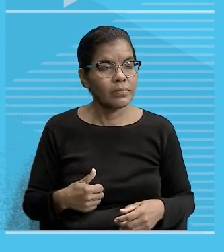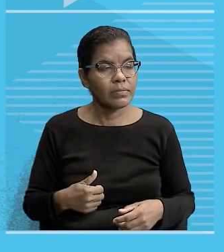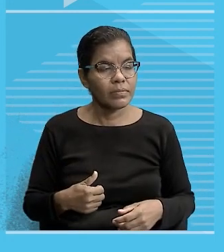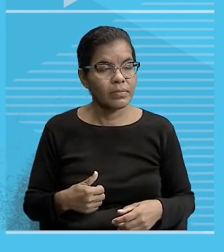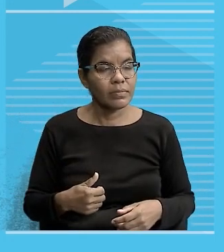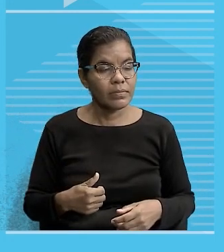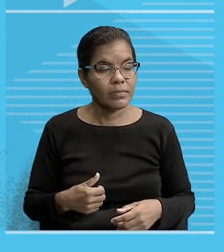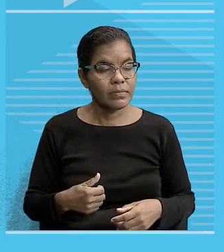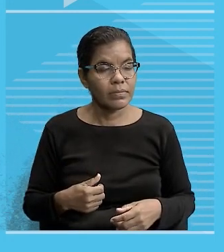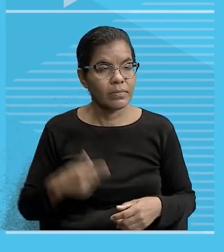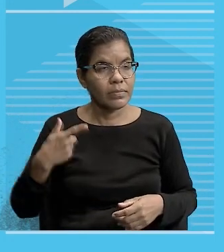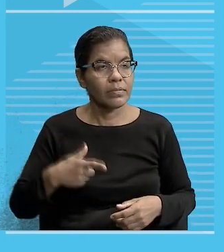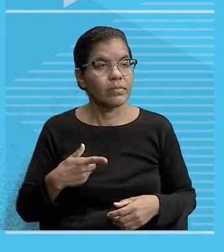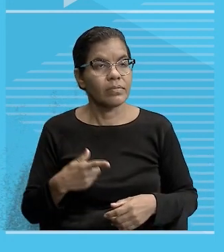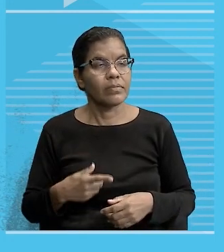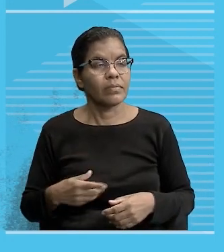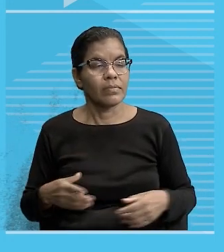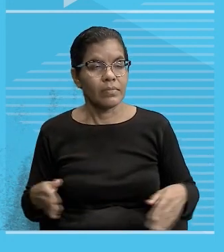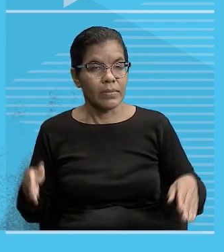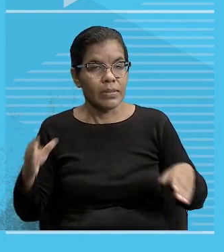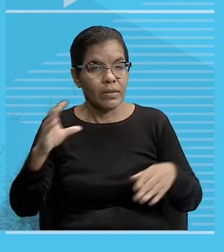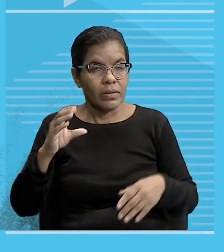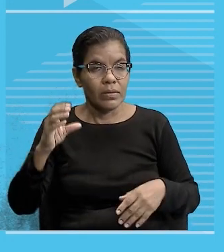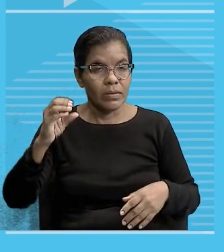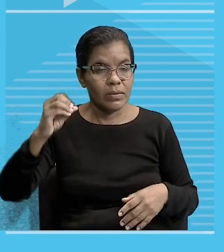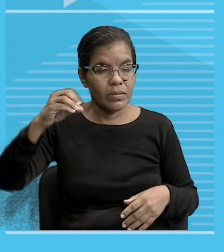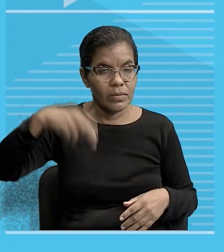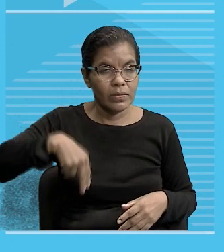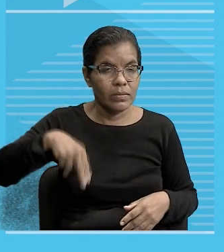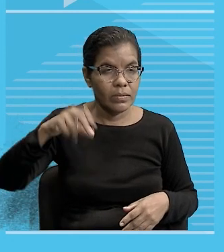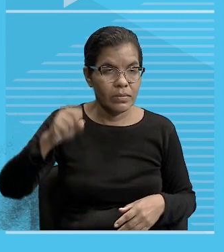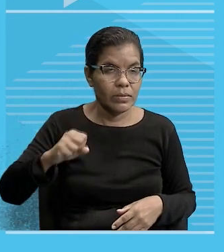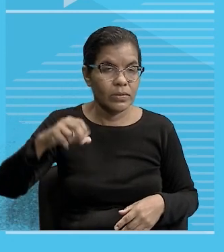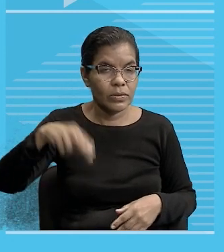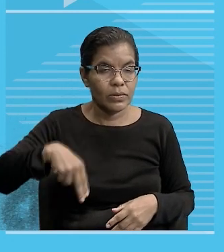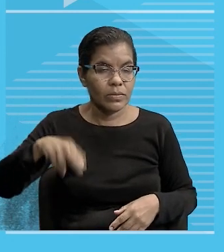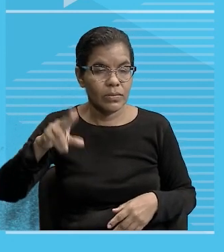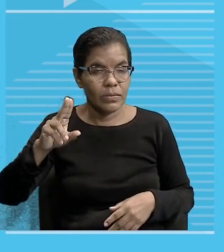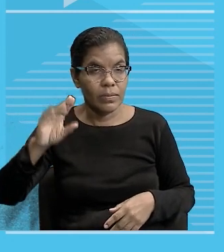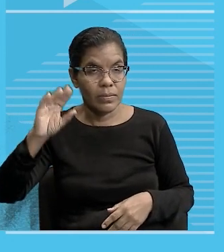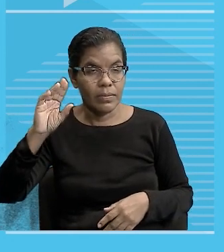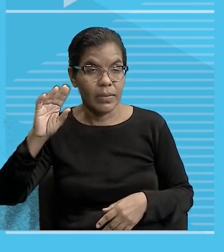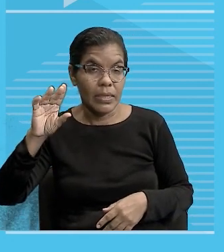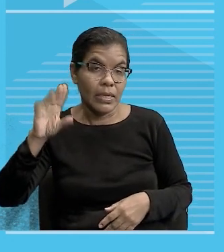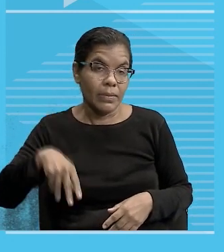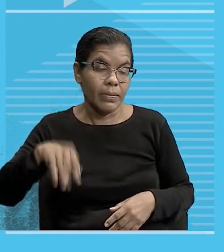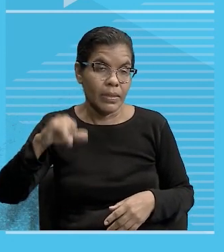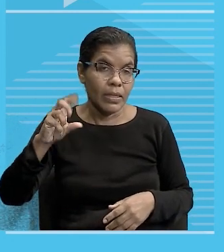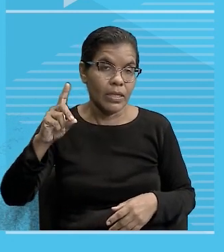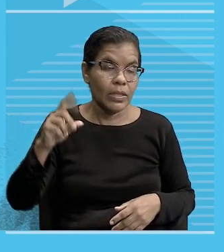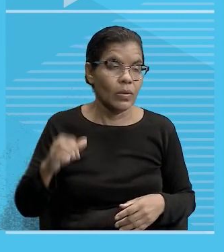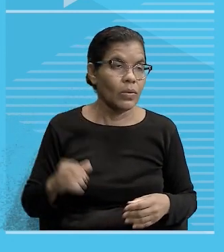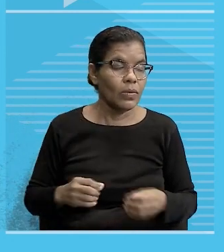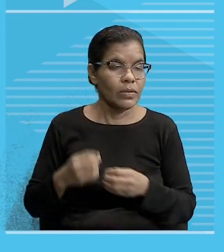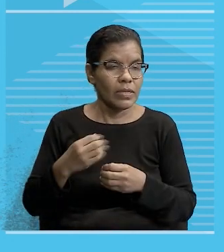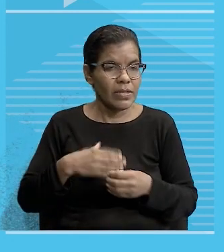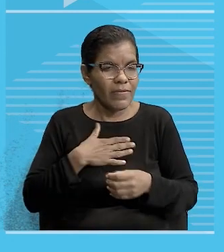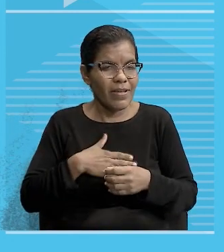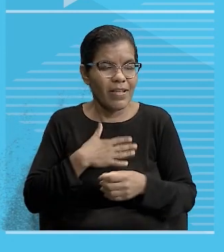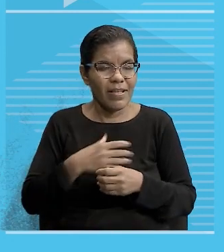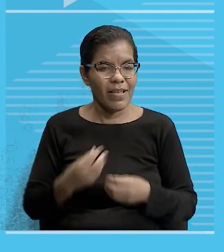voltado para o produto depois foi evoluindo para o consumidor satisfazer e reter os consumidores